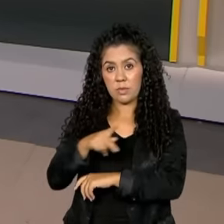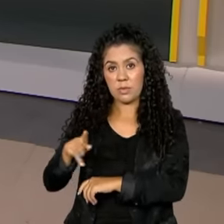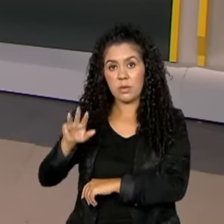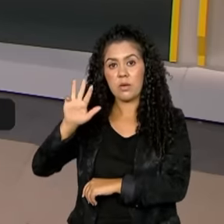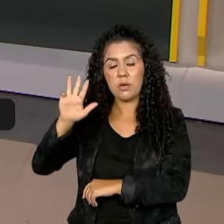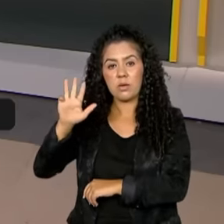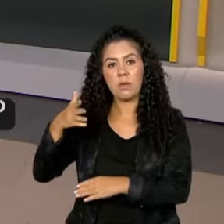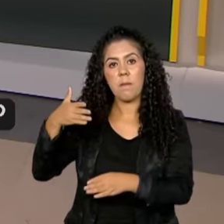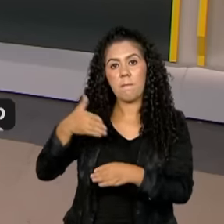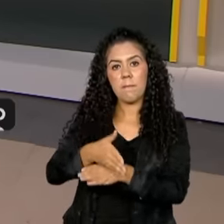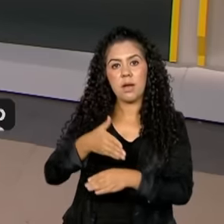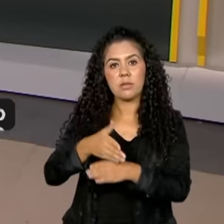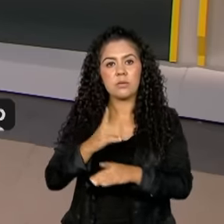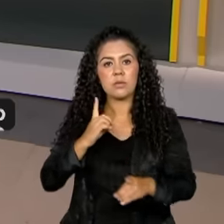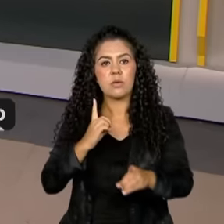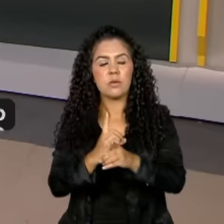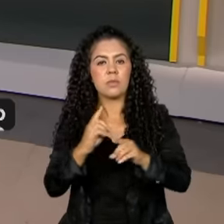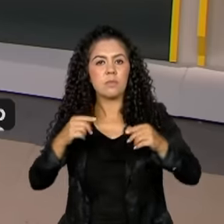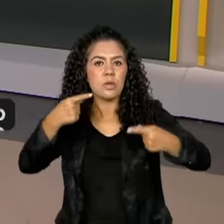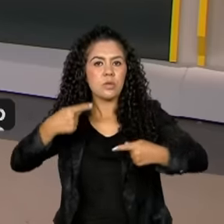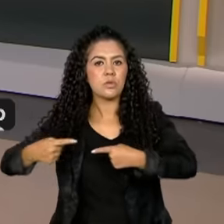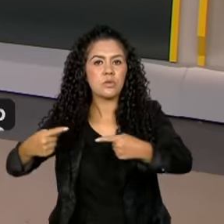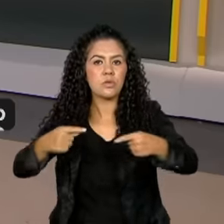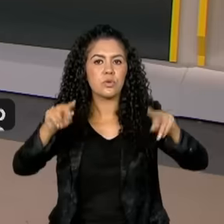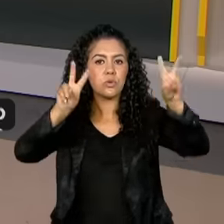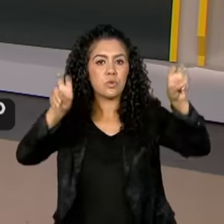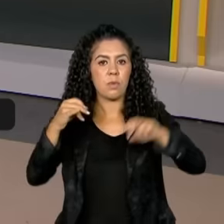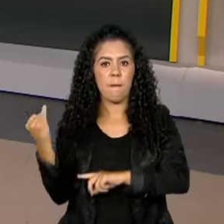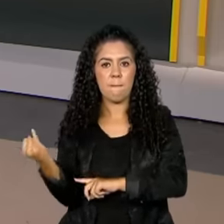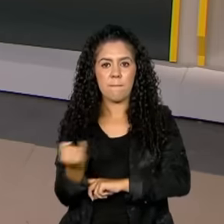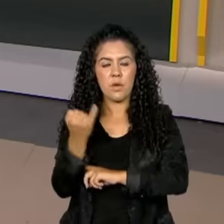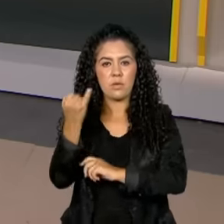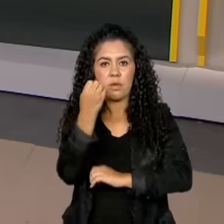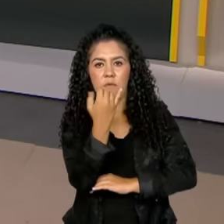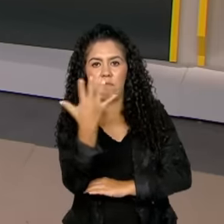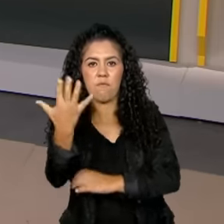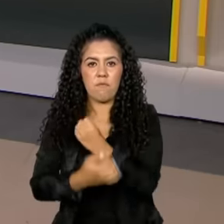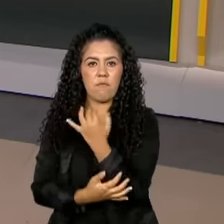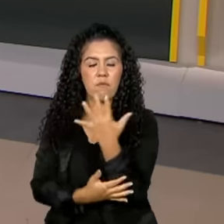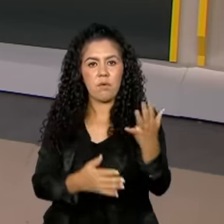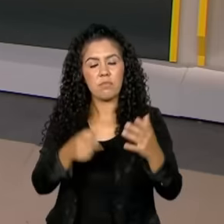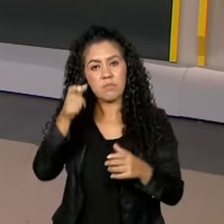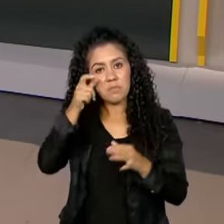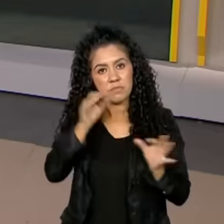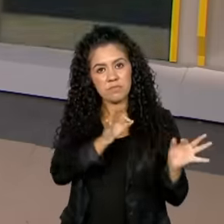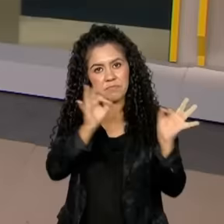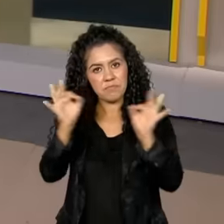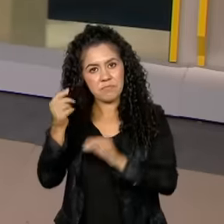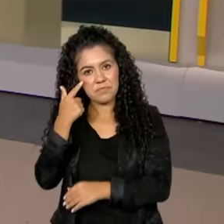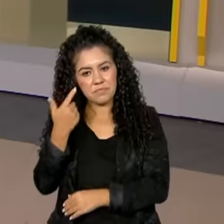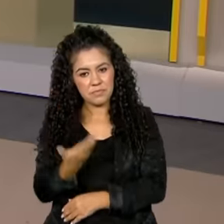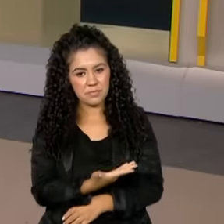tratar da importância da proteção das florestas. Vamos acompanhar ao vivo a fala do presidente.